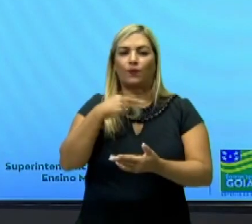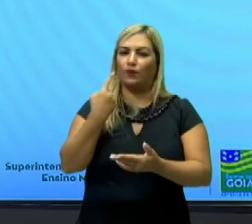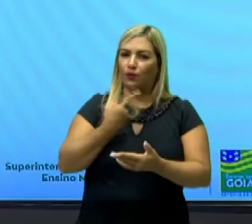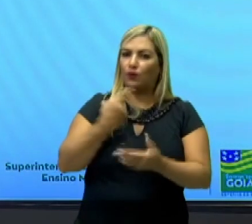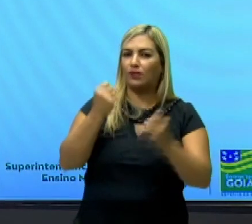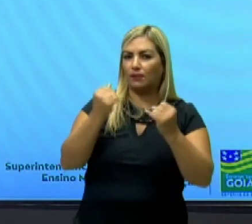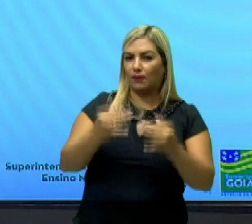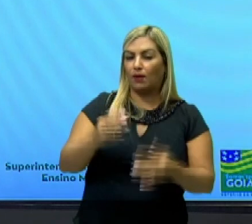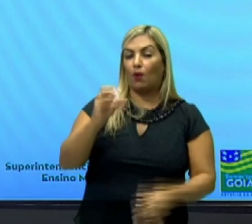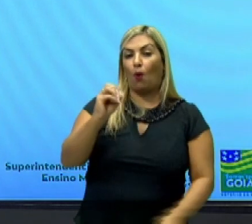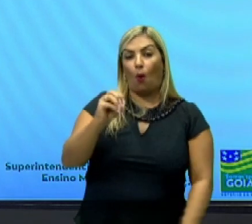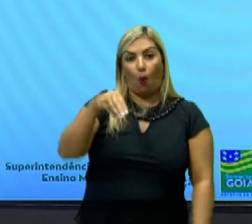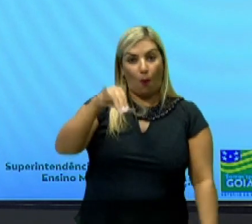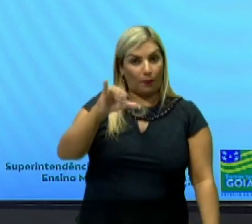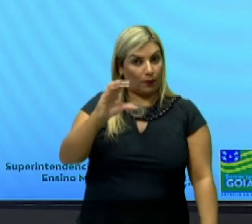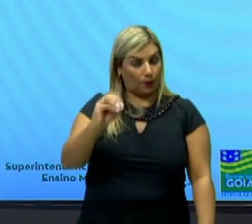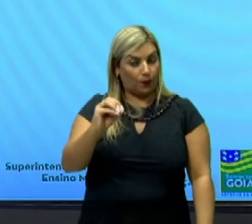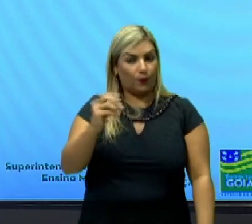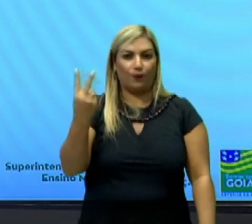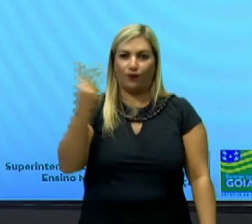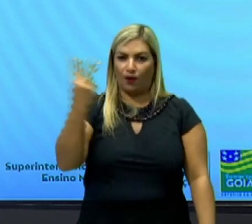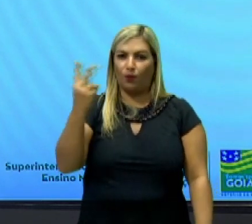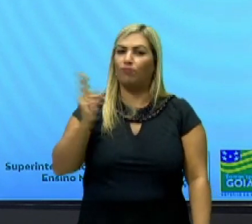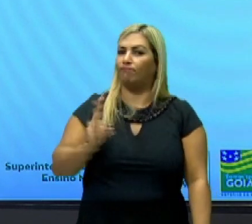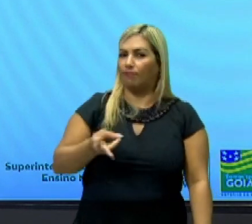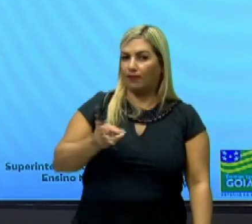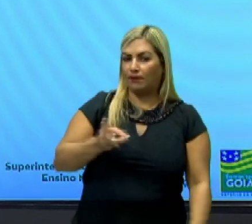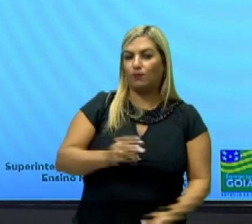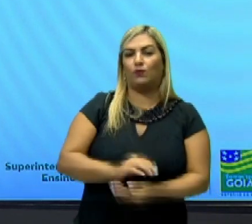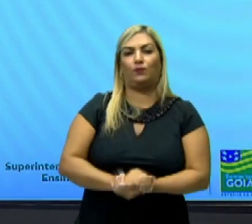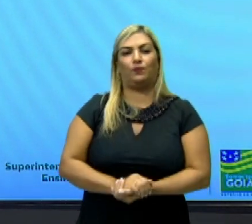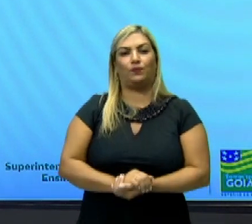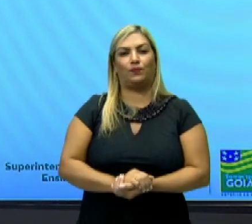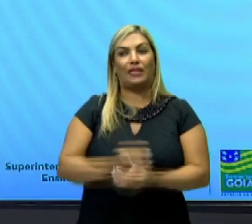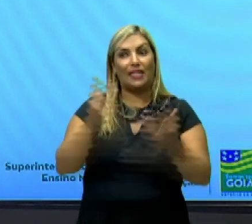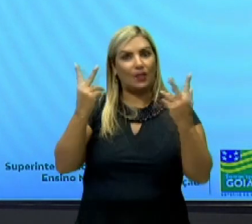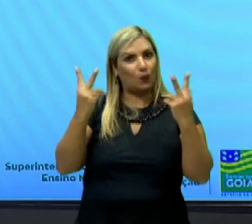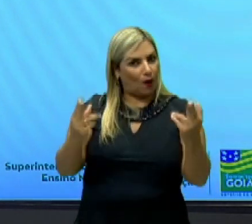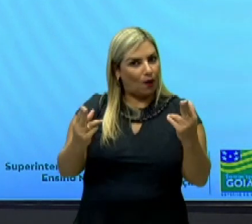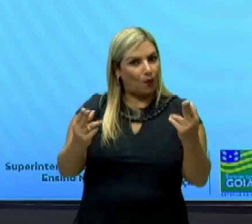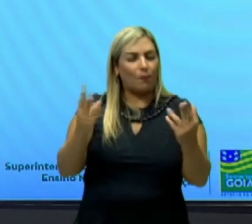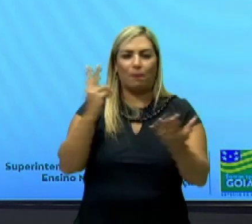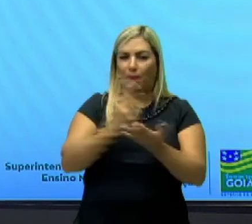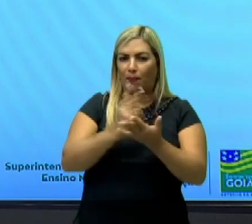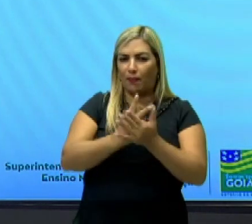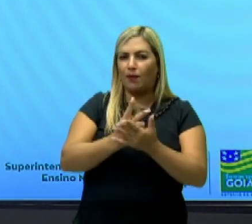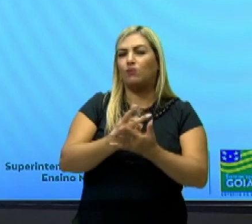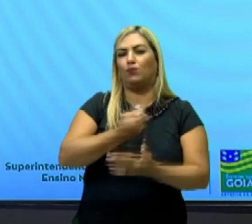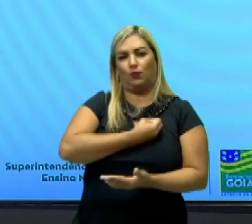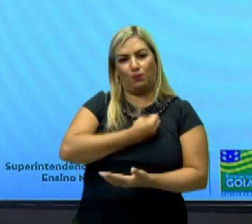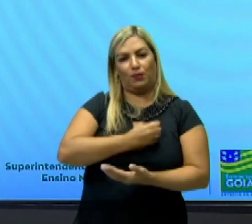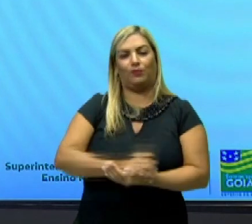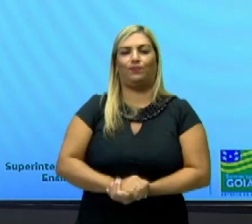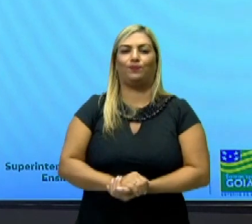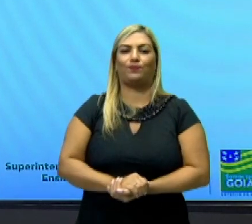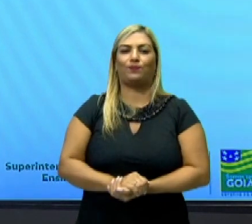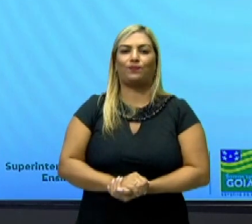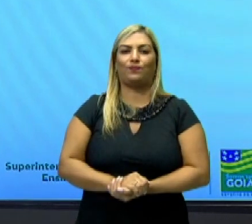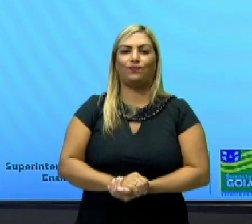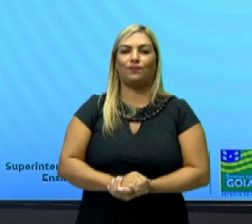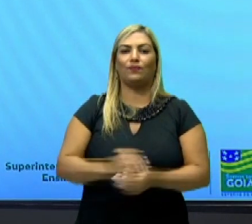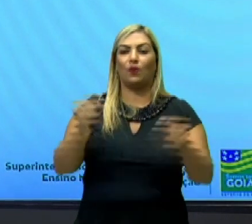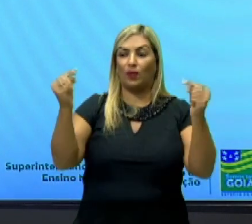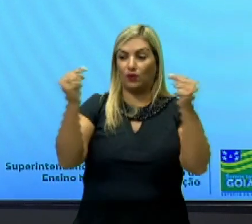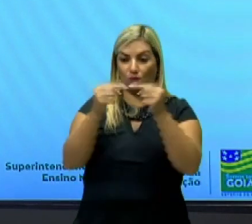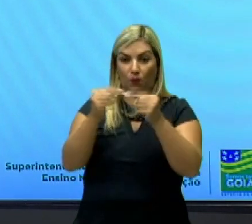fala que resistor ohmico é um resistor de valor constante. Idênticos, então todos têm o mesmo valor. Foram associados em